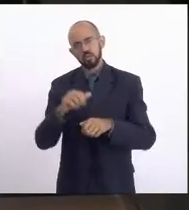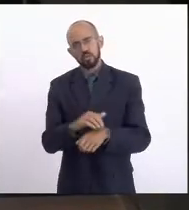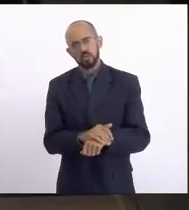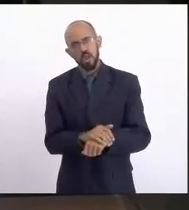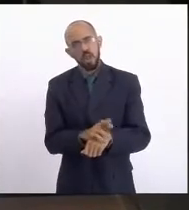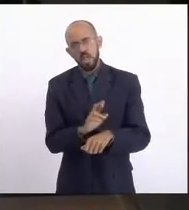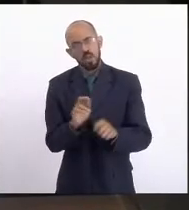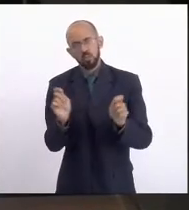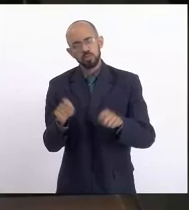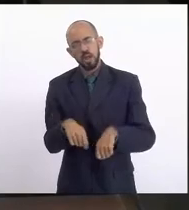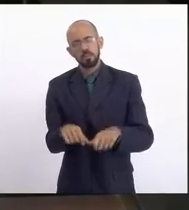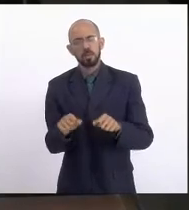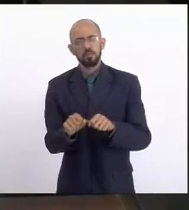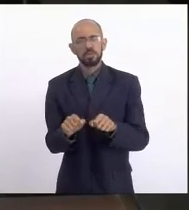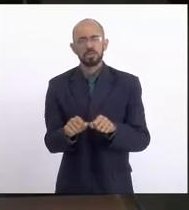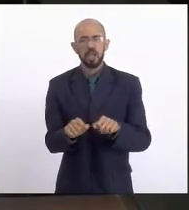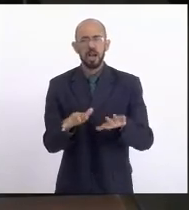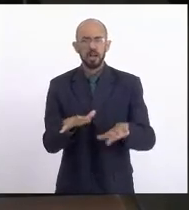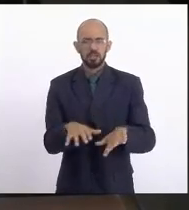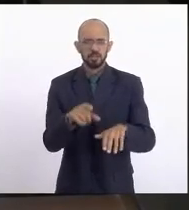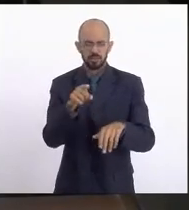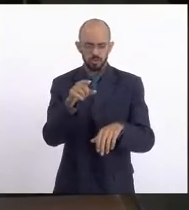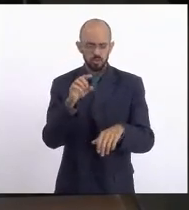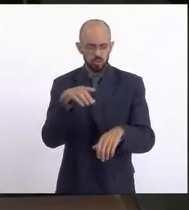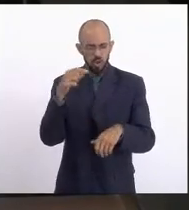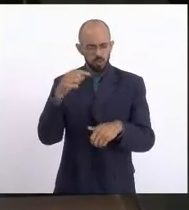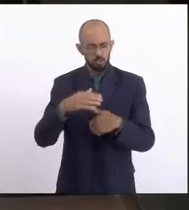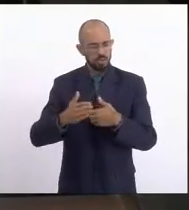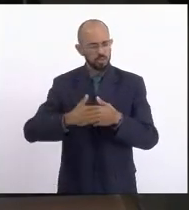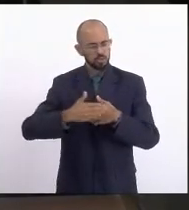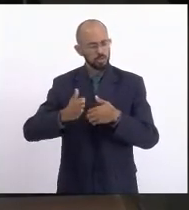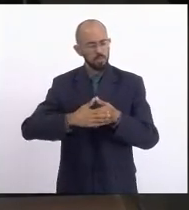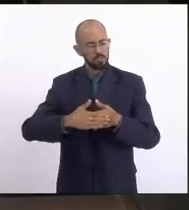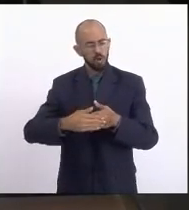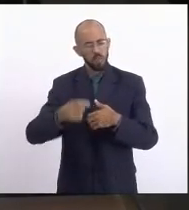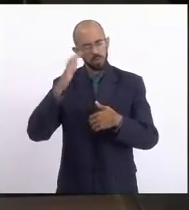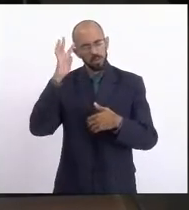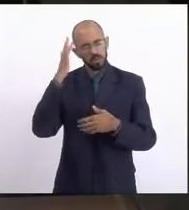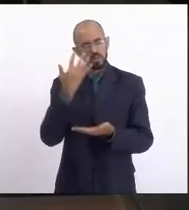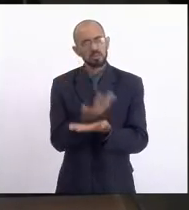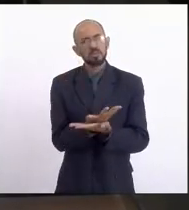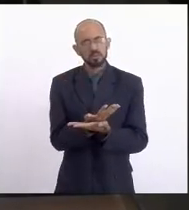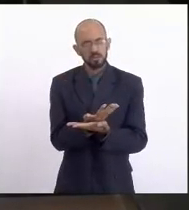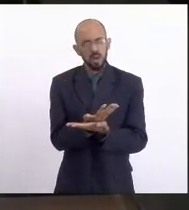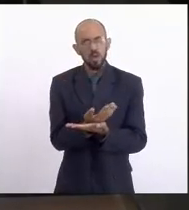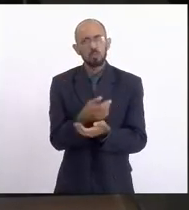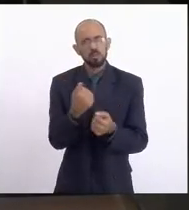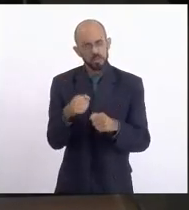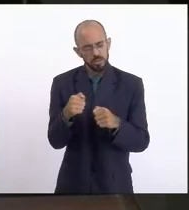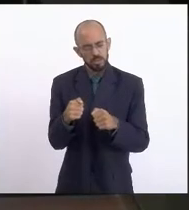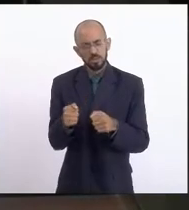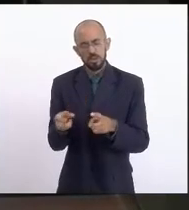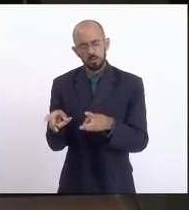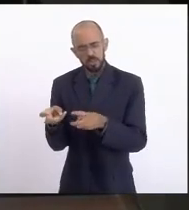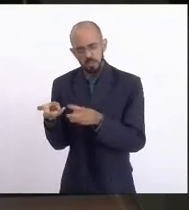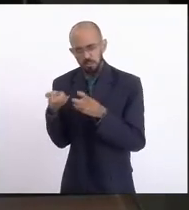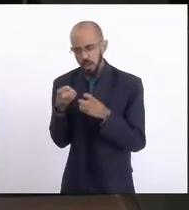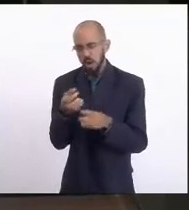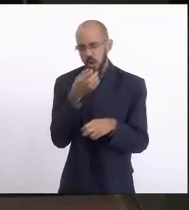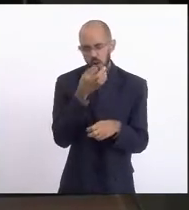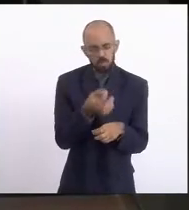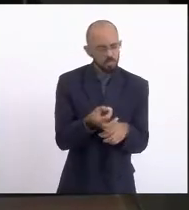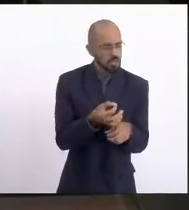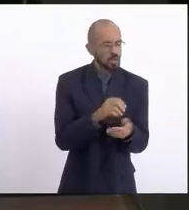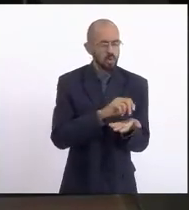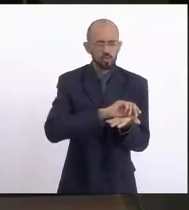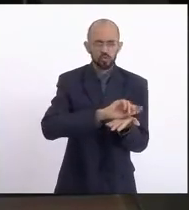que o senhor quer fazer apenas da sua cabeça. Vai ter que ouvir a comunidade, vai ter que ouvir a sociedade organizada, vai ter que ouvir as instâncias colegiadas. Sem isso,